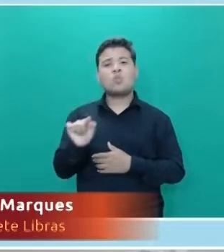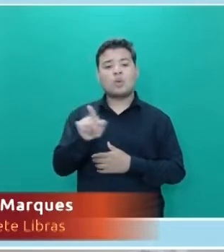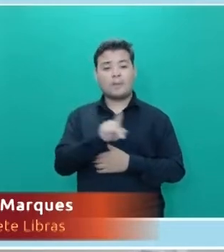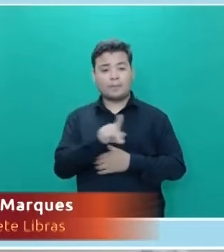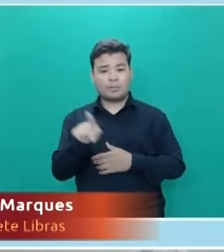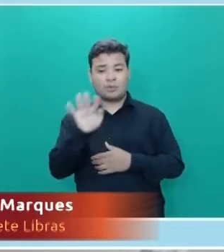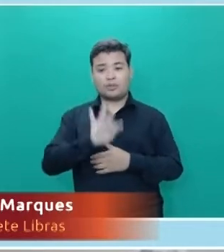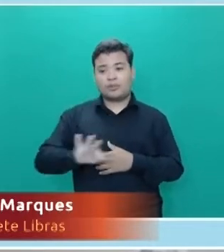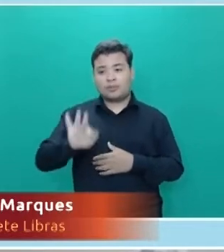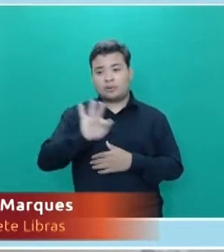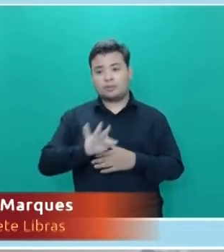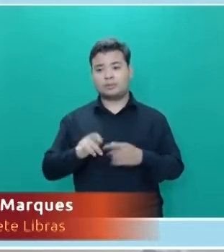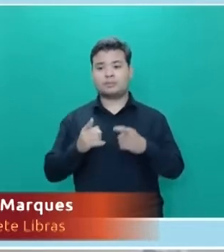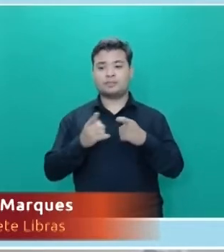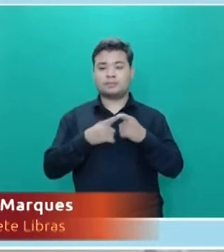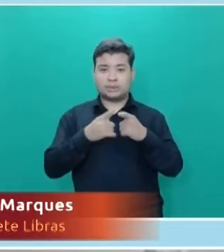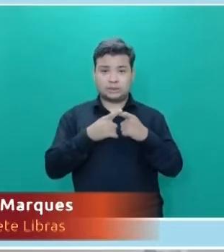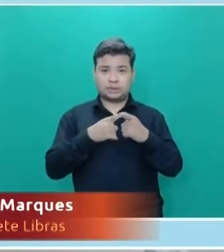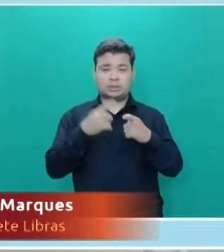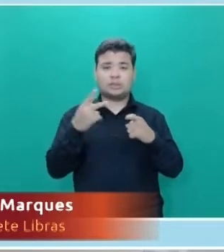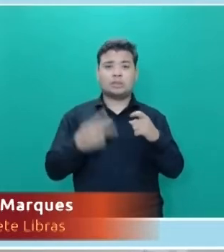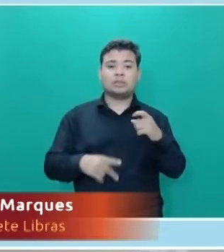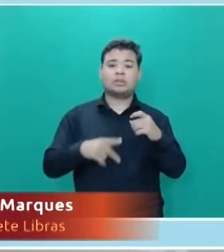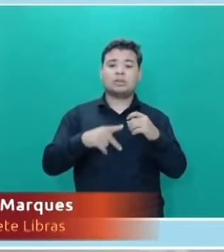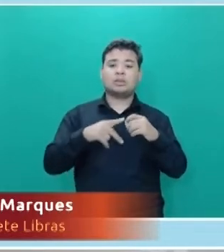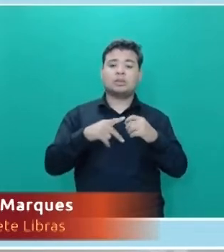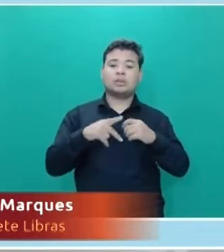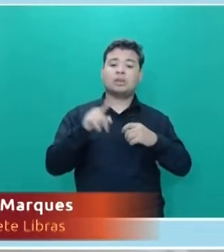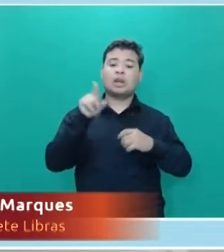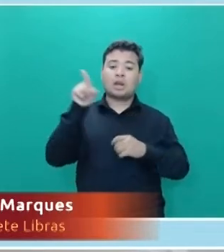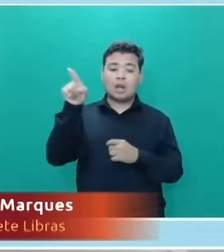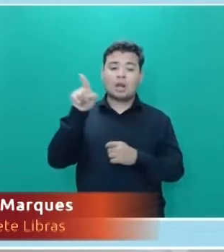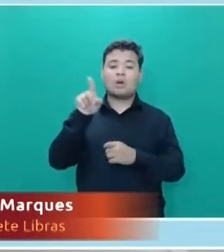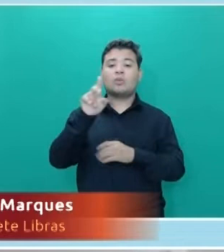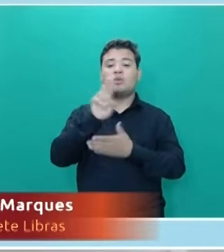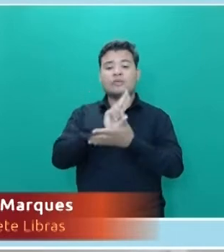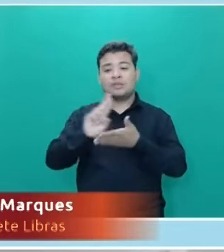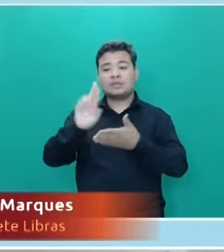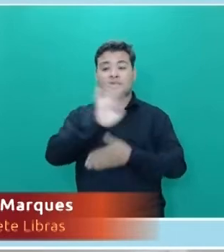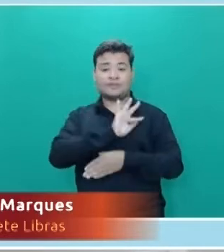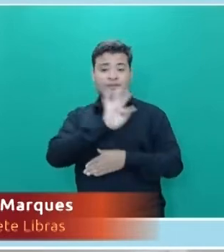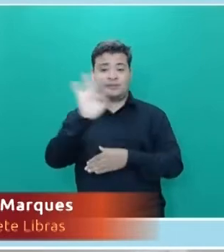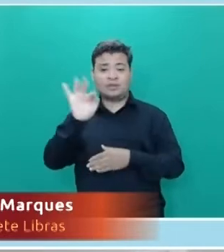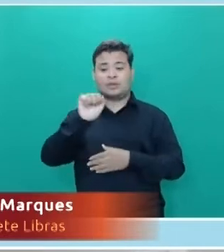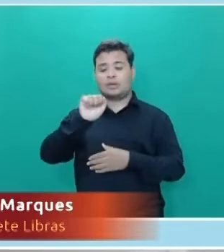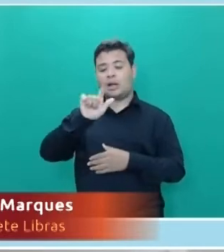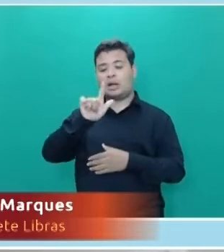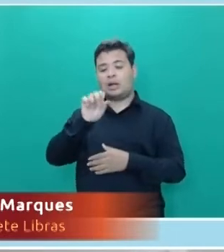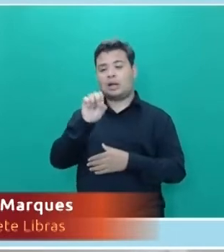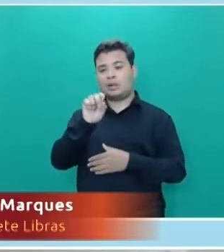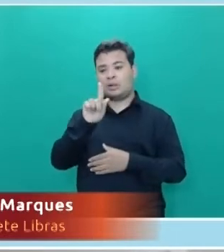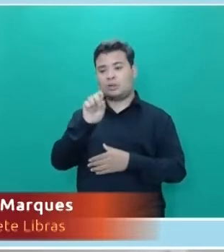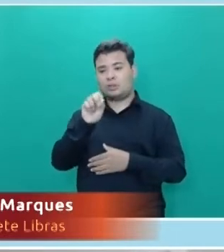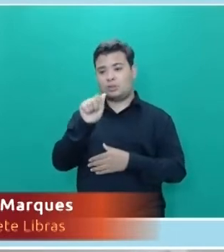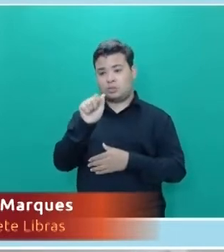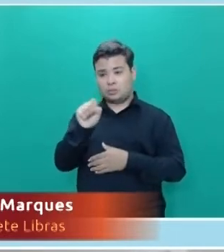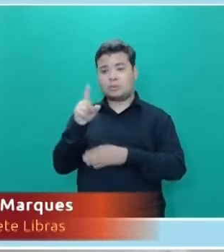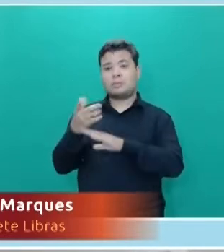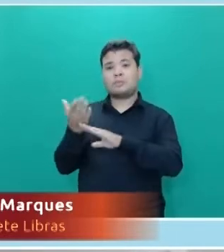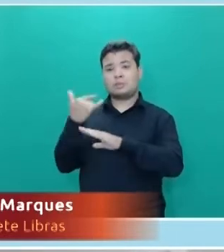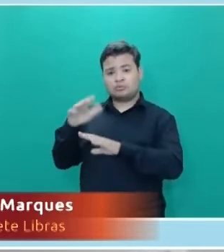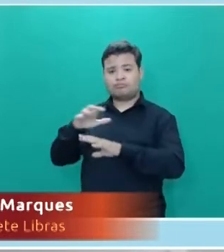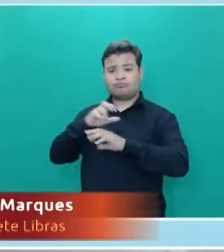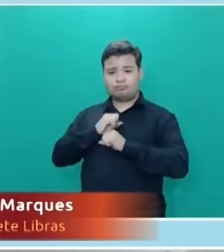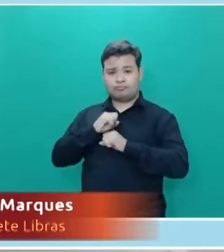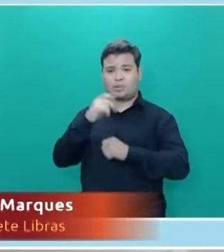de Medicina da Universidade Federal de Alagoas e que foi vítima também da poliomielite